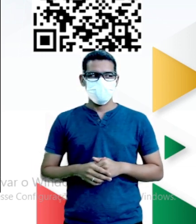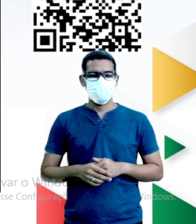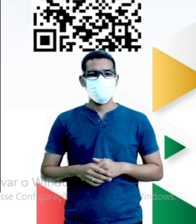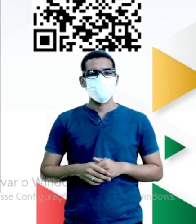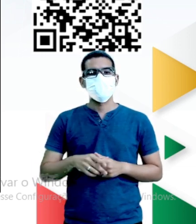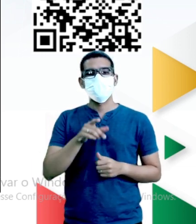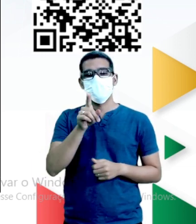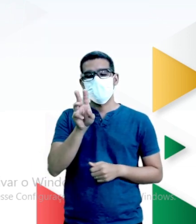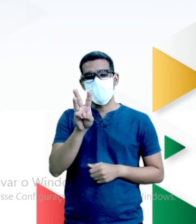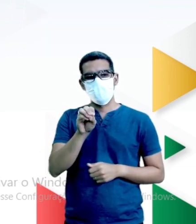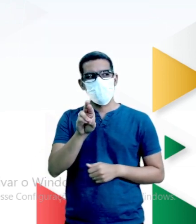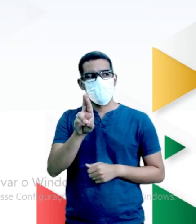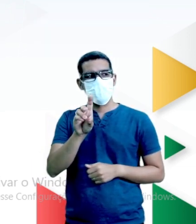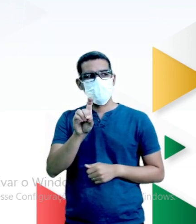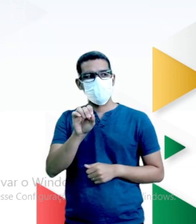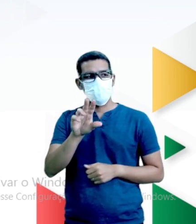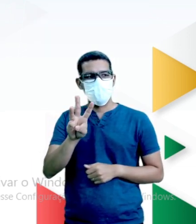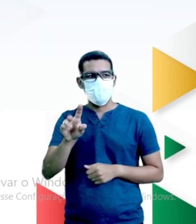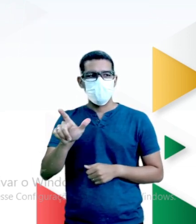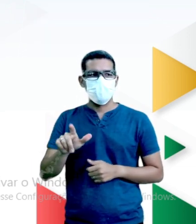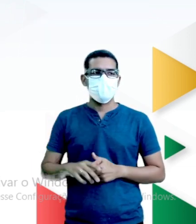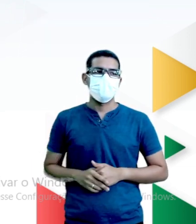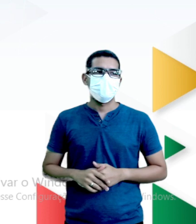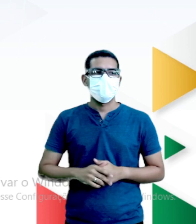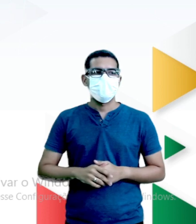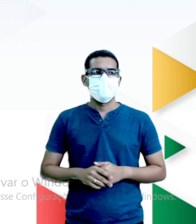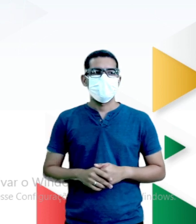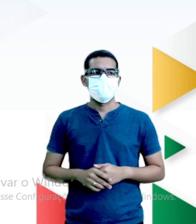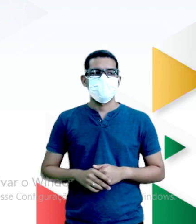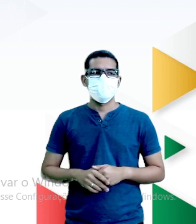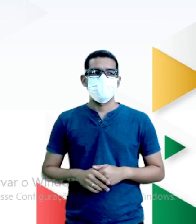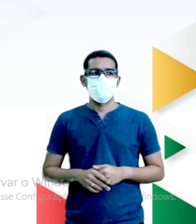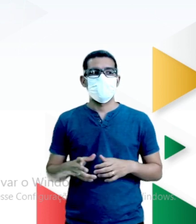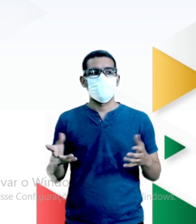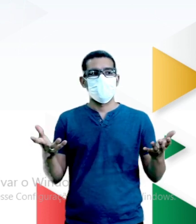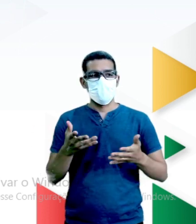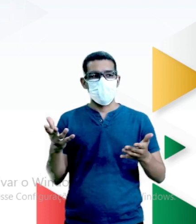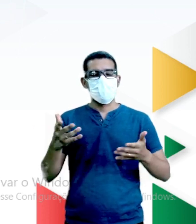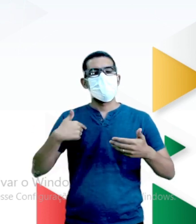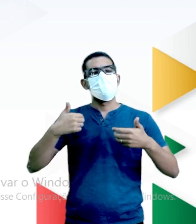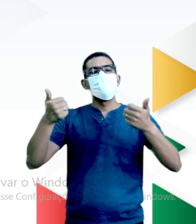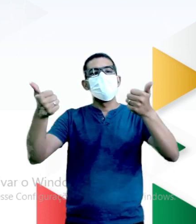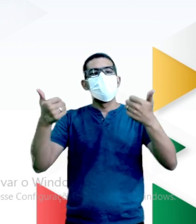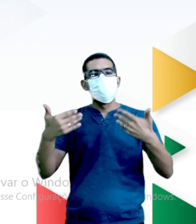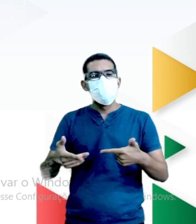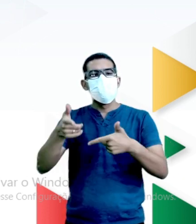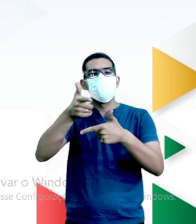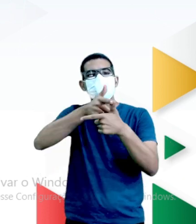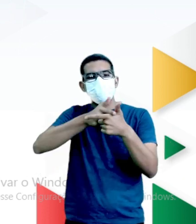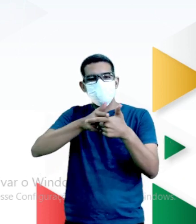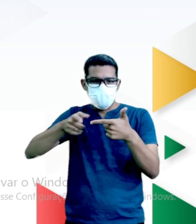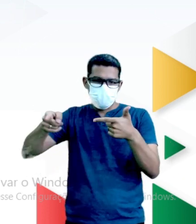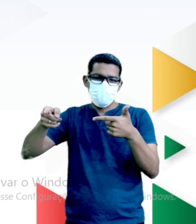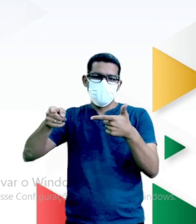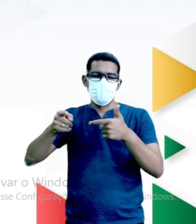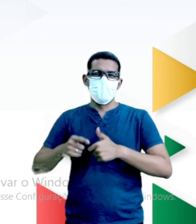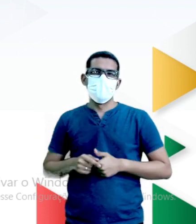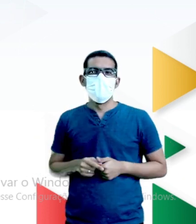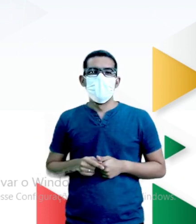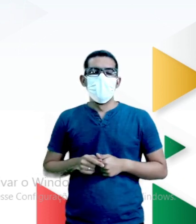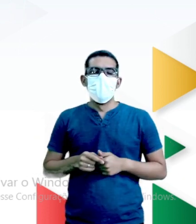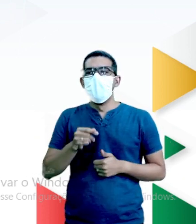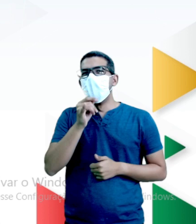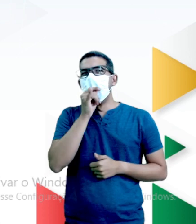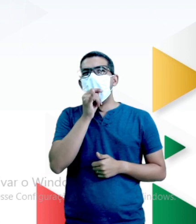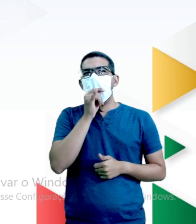da WordWall, beleza? Então vamos lá. Primeiro eu vou falar de divisibilidade, tá tranquilo? Se a